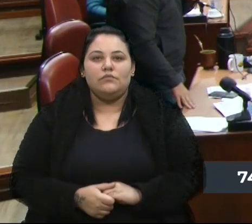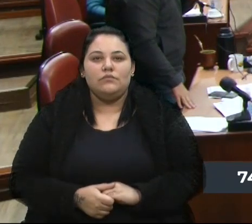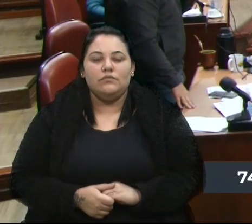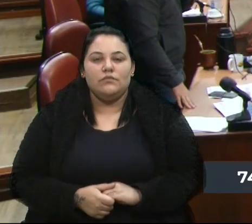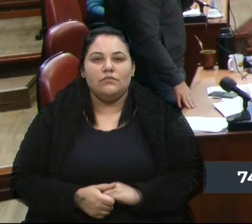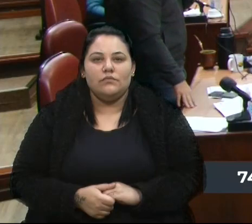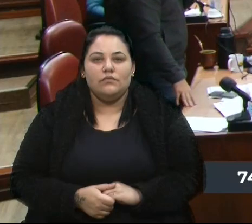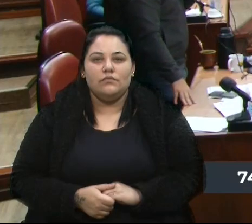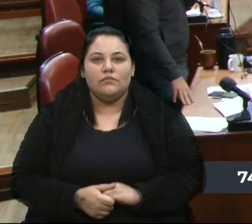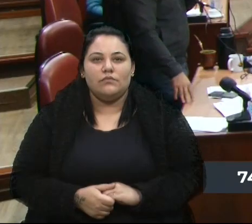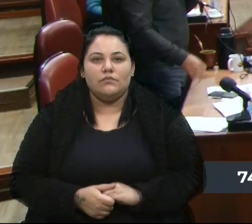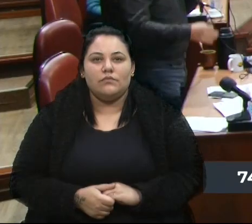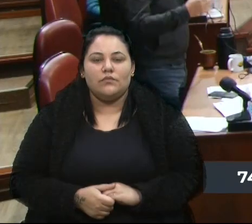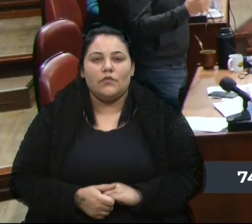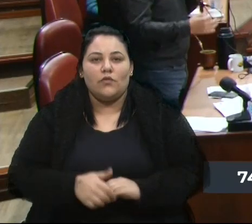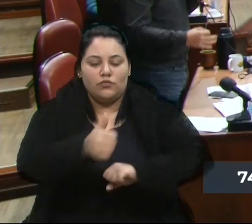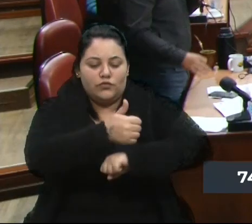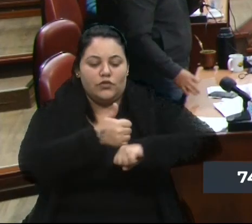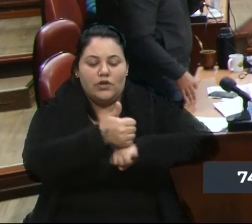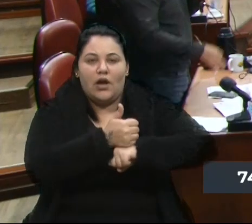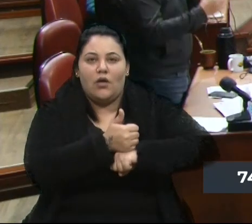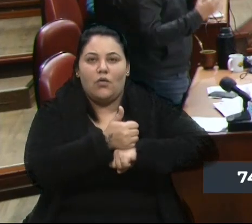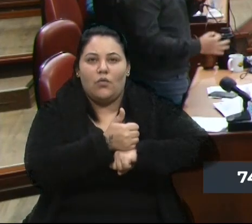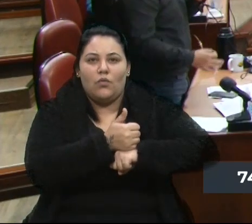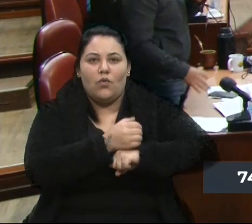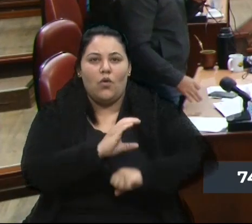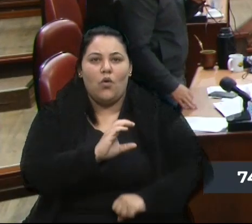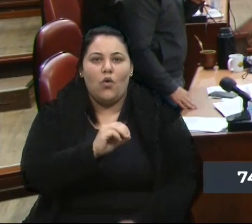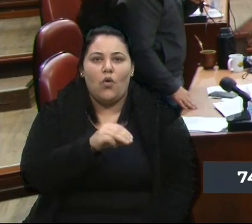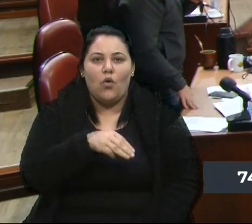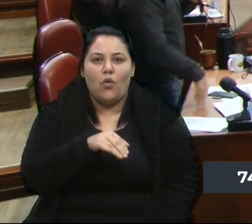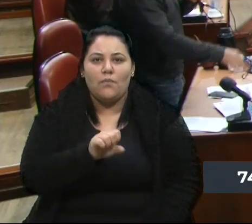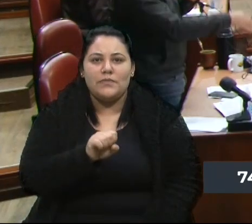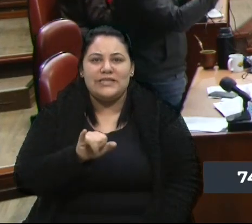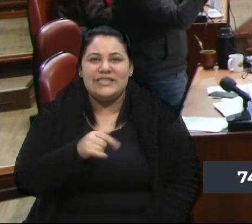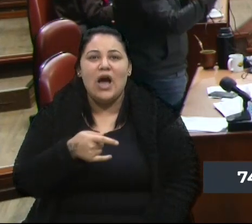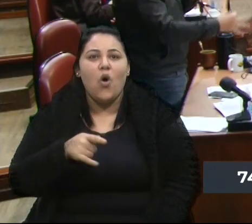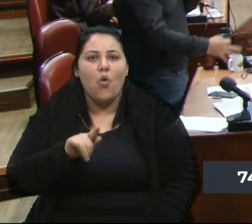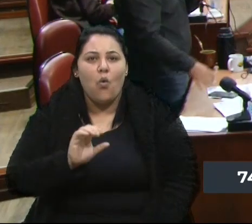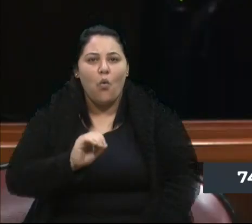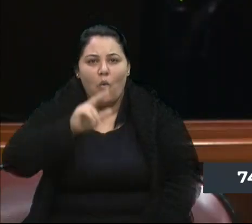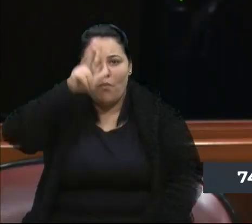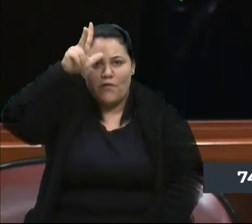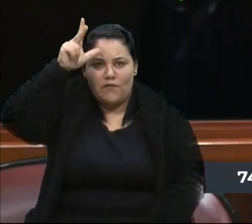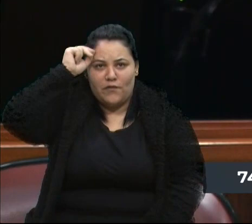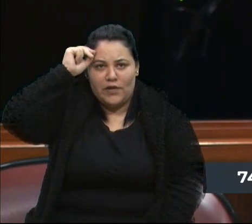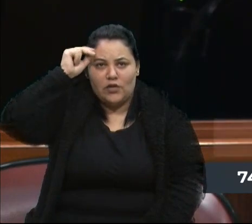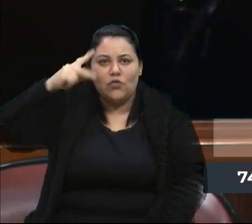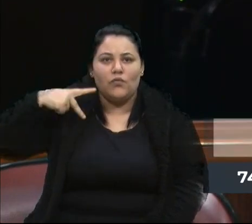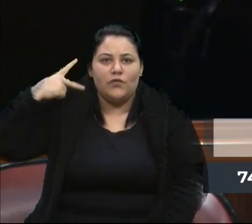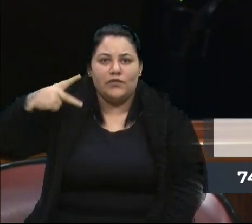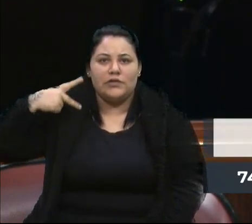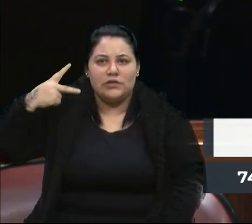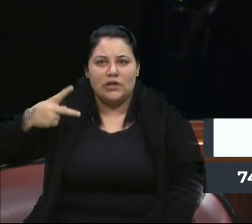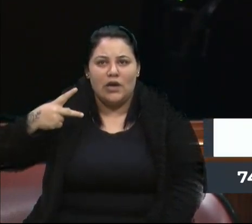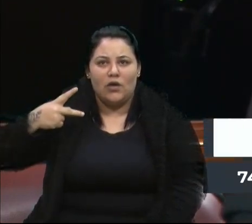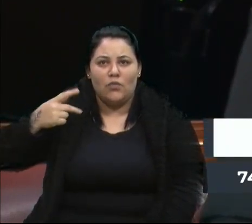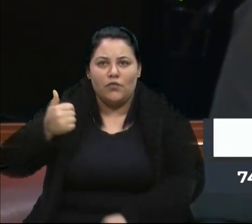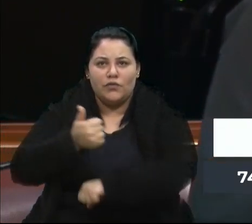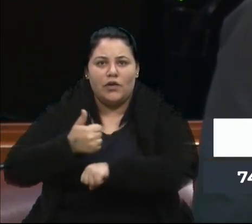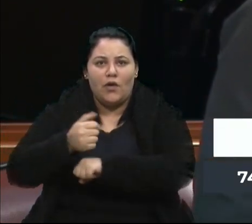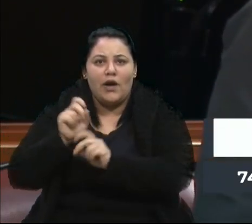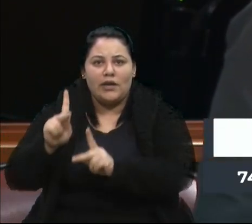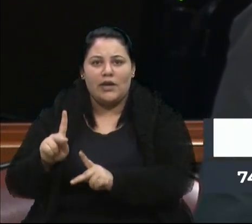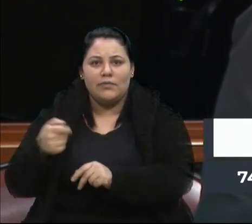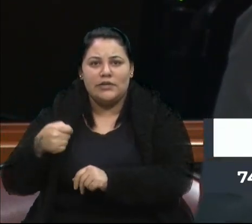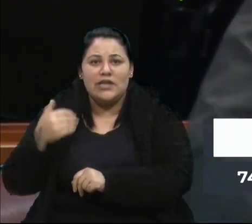Cargo comissionado, quem precisa é o prefeito. Cargo comissionado, quem precisa é vereador. Cargo comissionado, quem